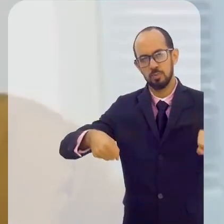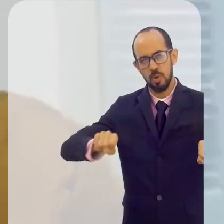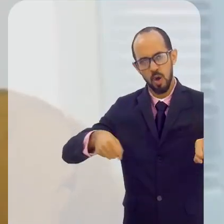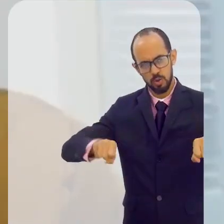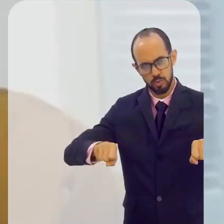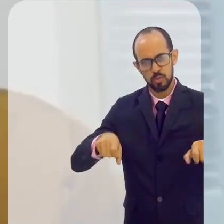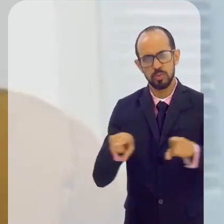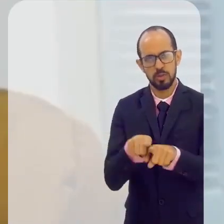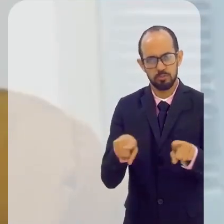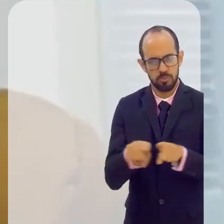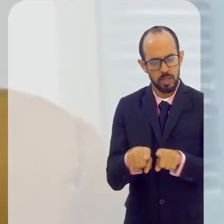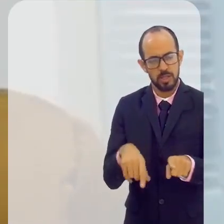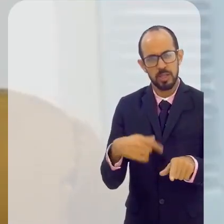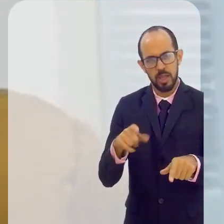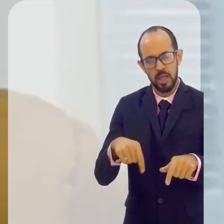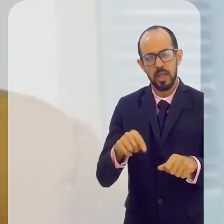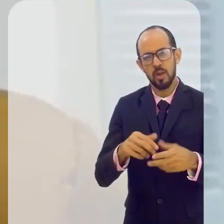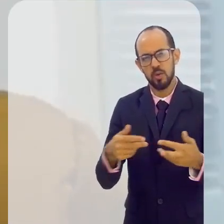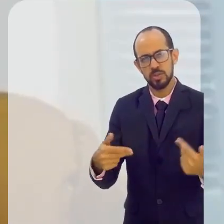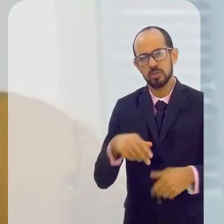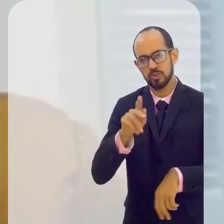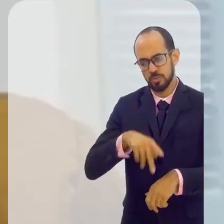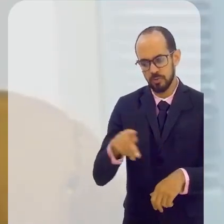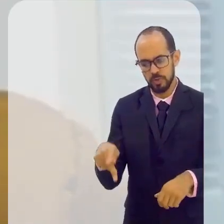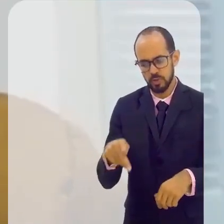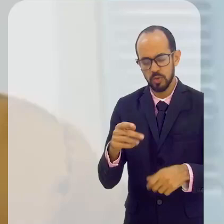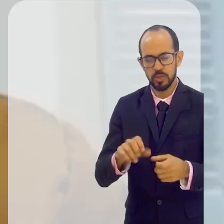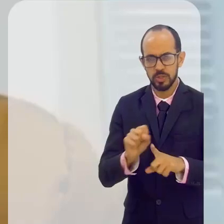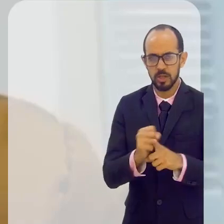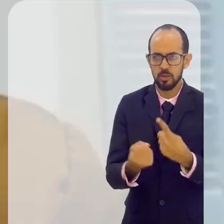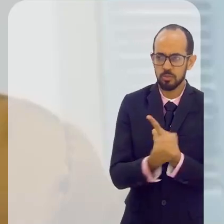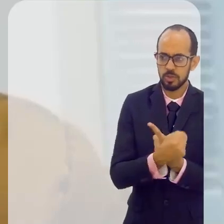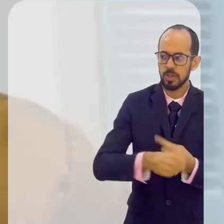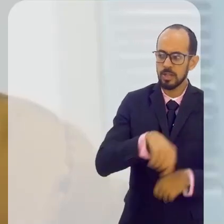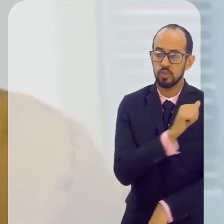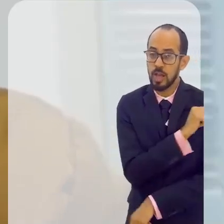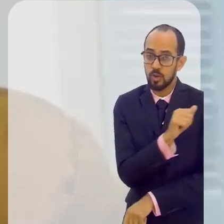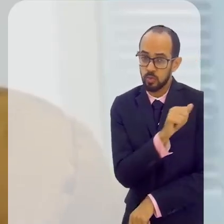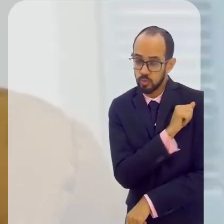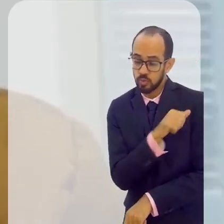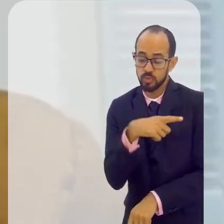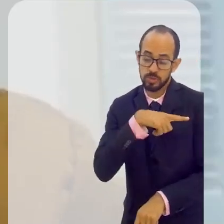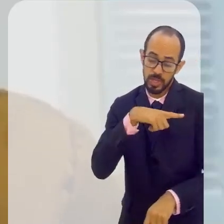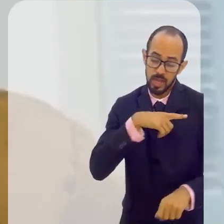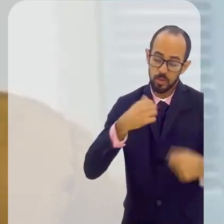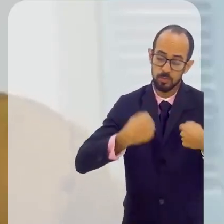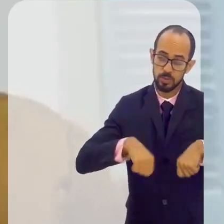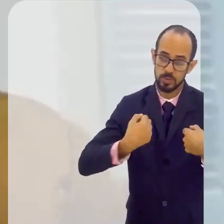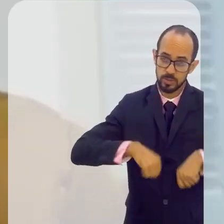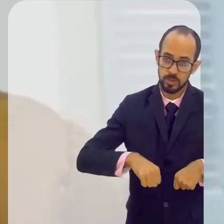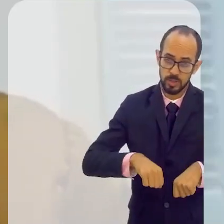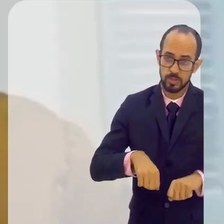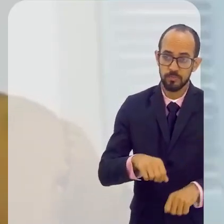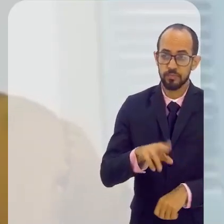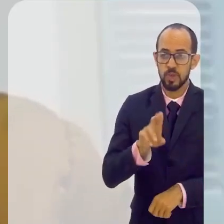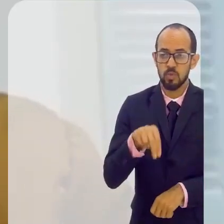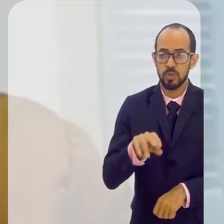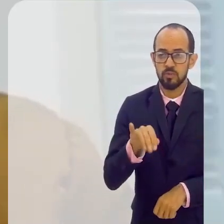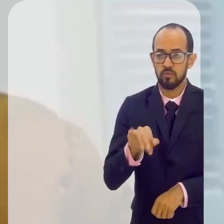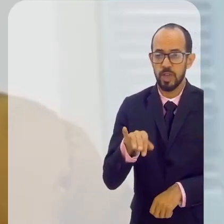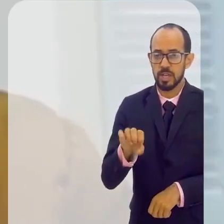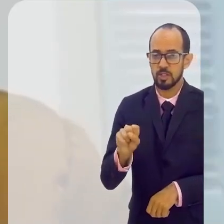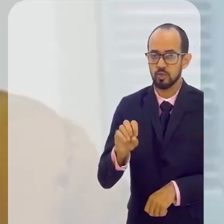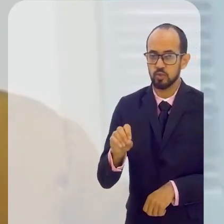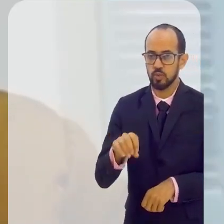motociclistas. Então, a partir de coisas que professores, estudantes, que a comunidade traz como demandas, né? A